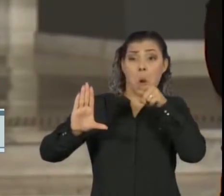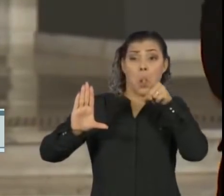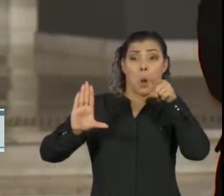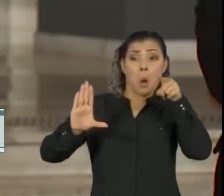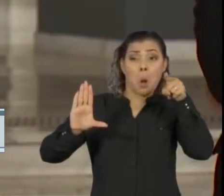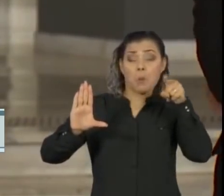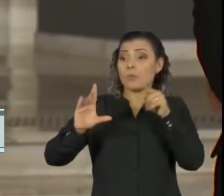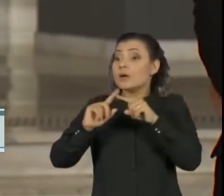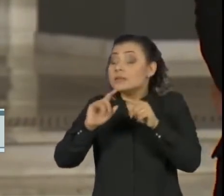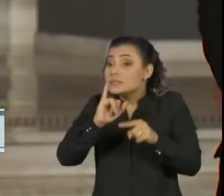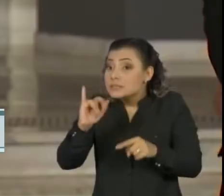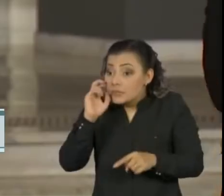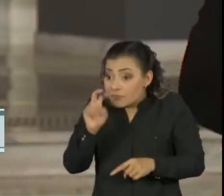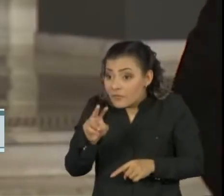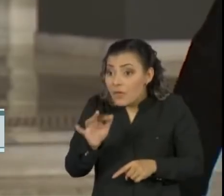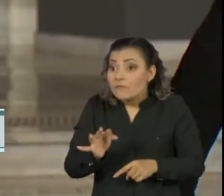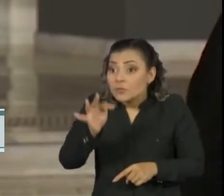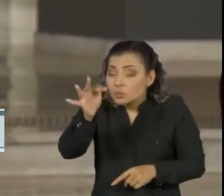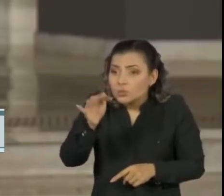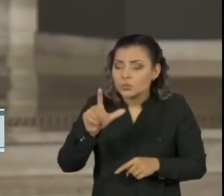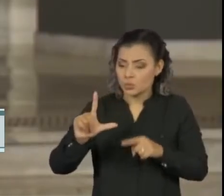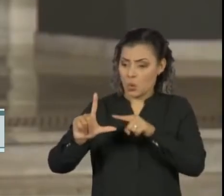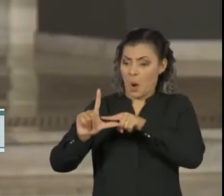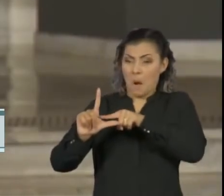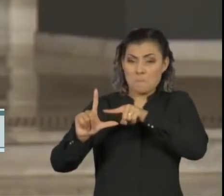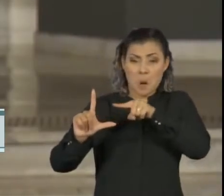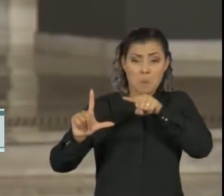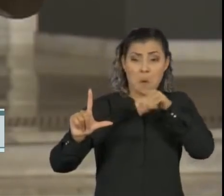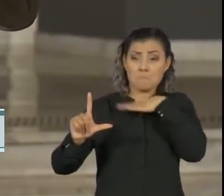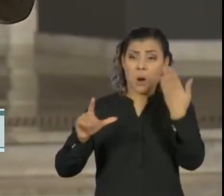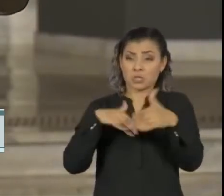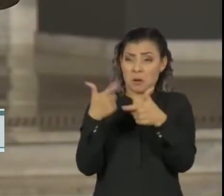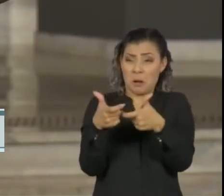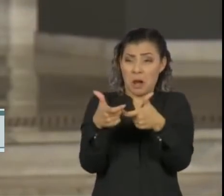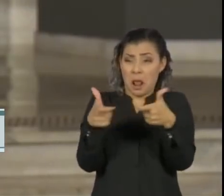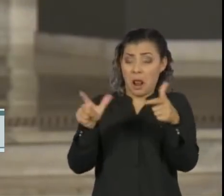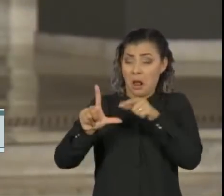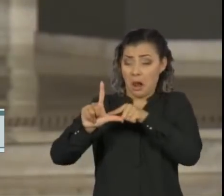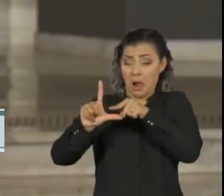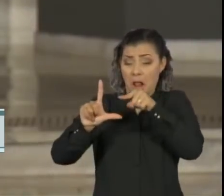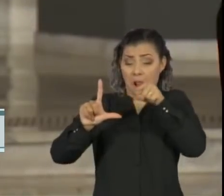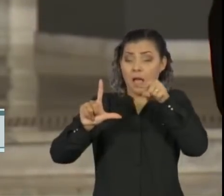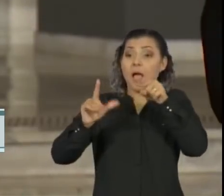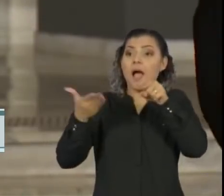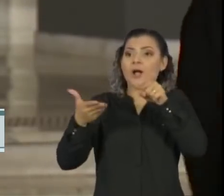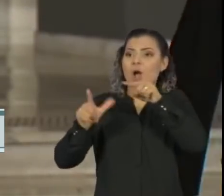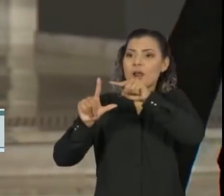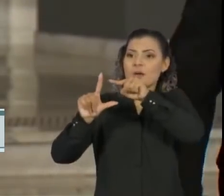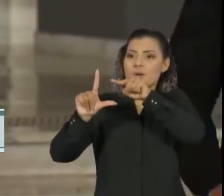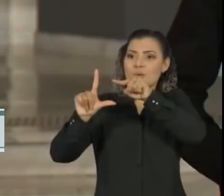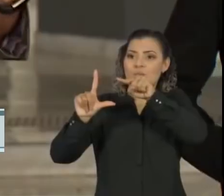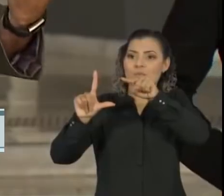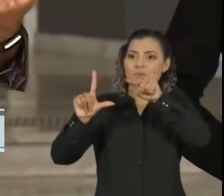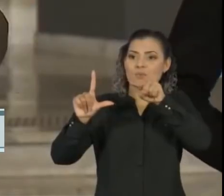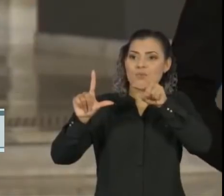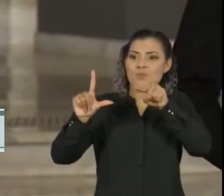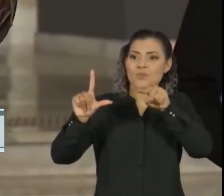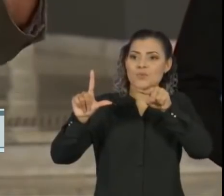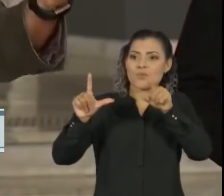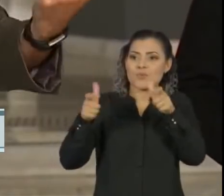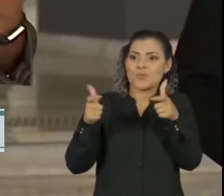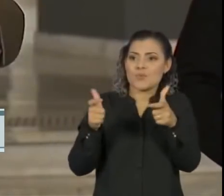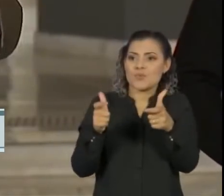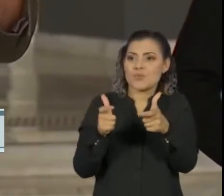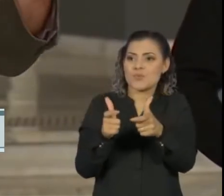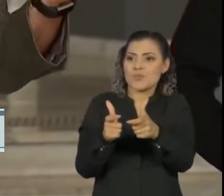vai olhar lá na frente, ela pega um número de óbitos muito grande. À medida que ela for abaixando, mas ela